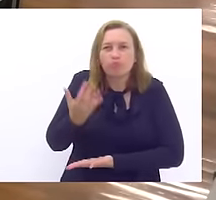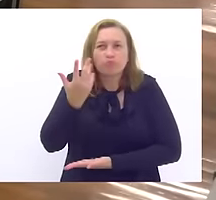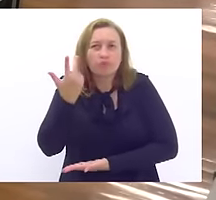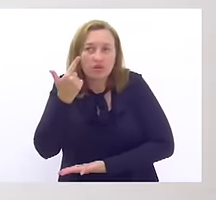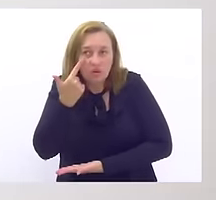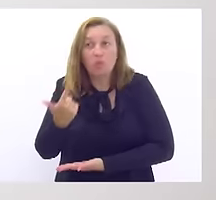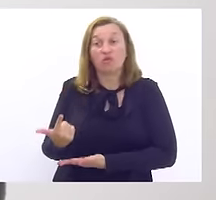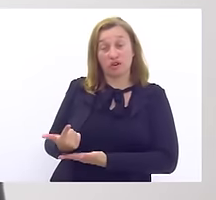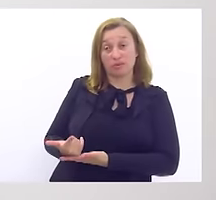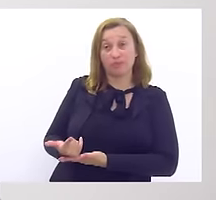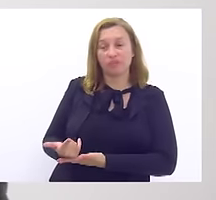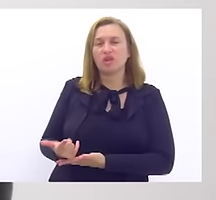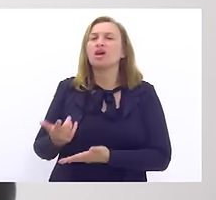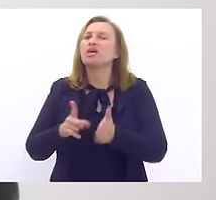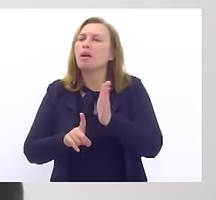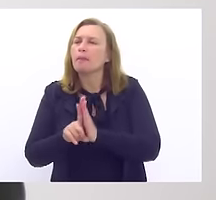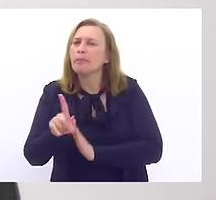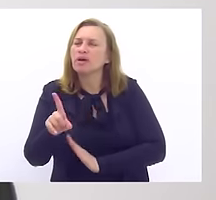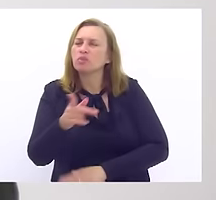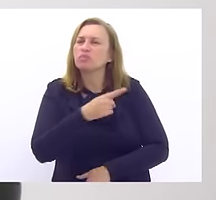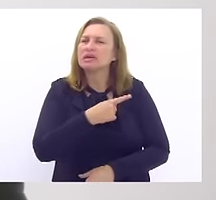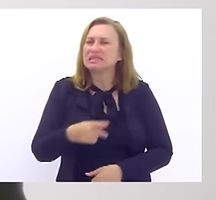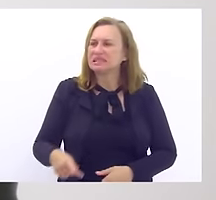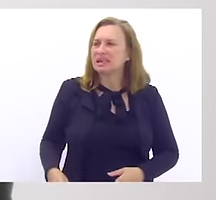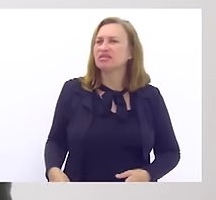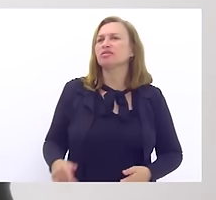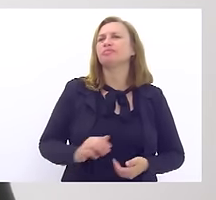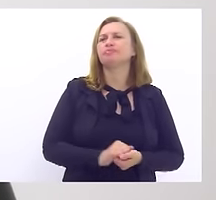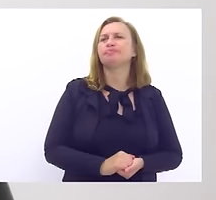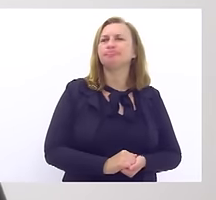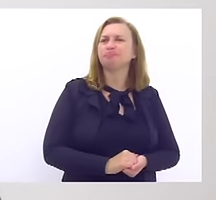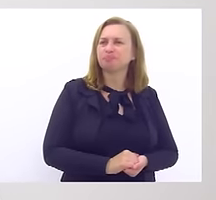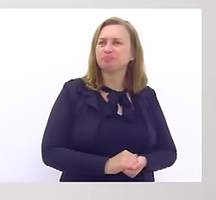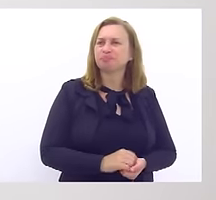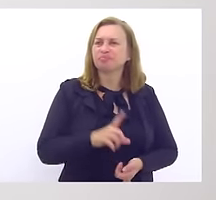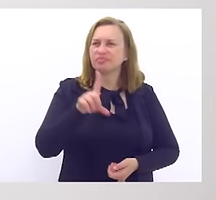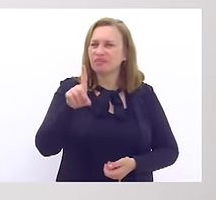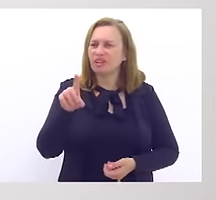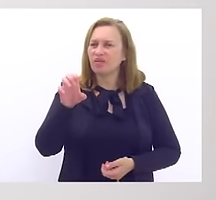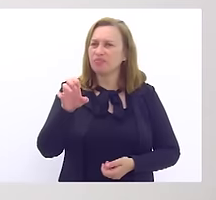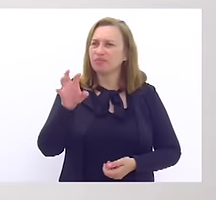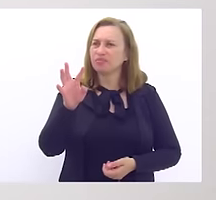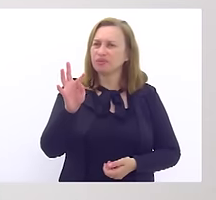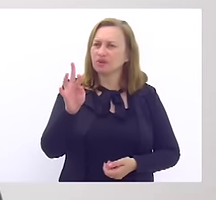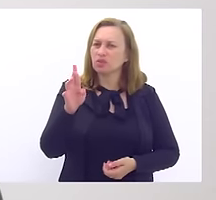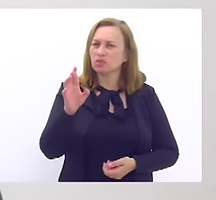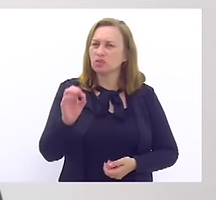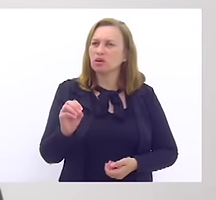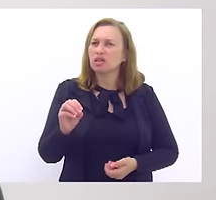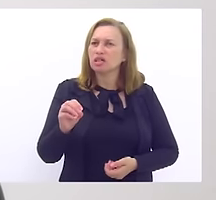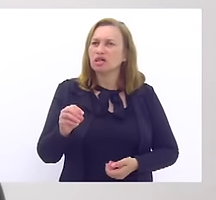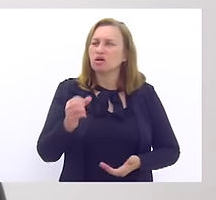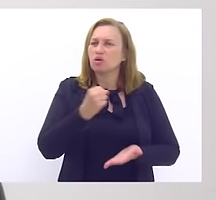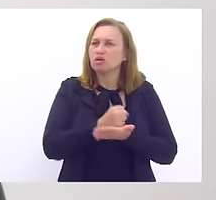né Eu queria fazer uma pergunta à Presidente o dela tem contrato com a empresa Focus